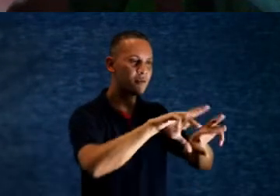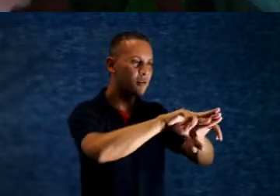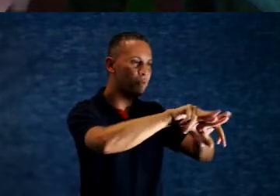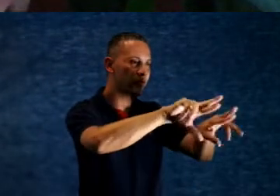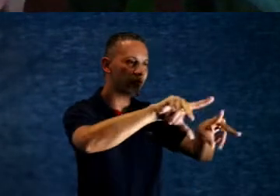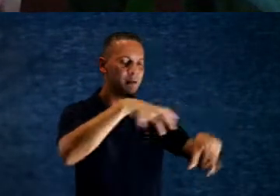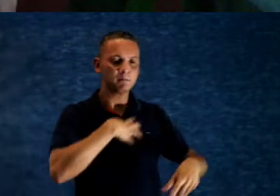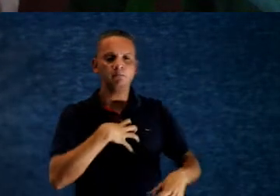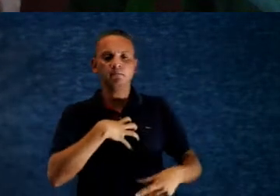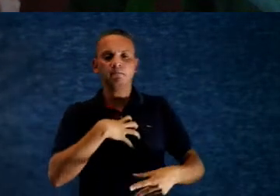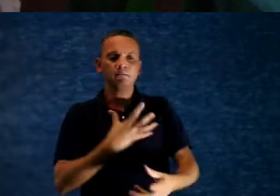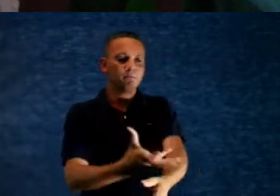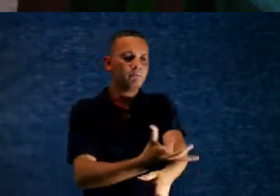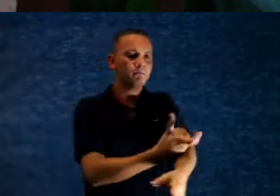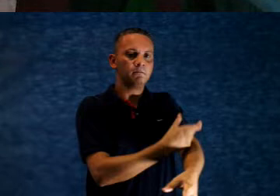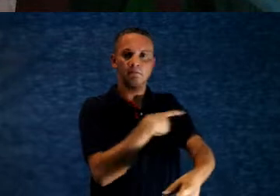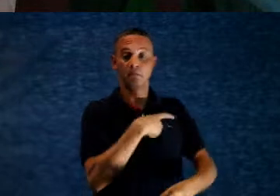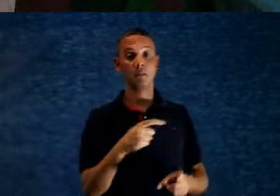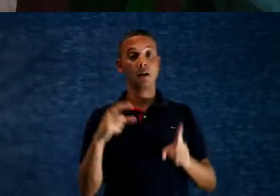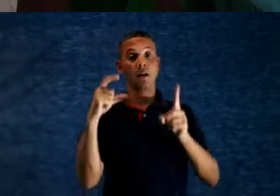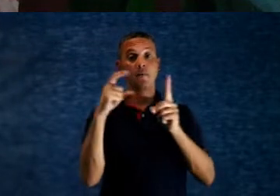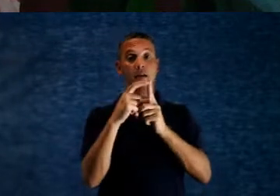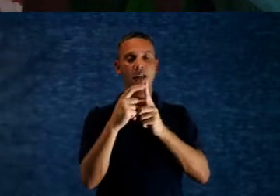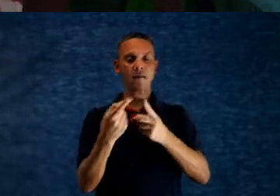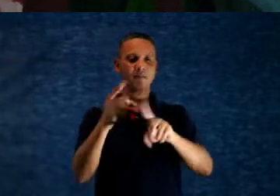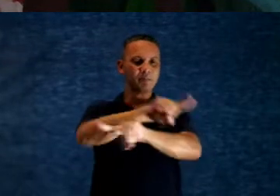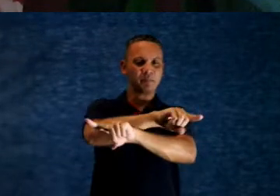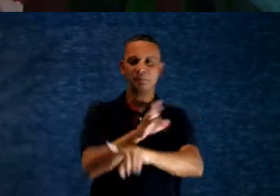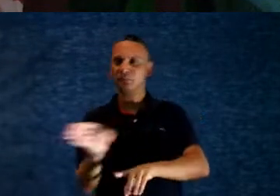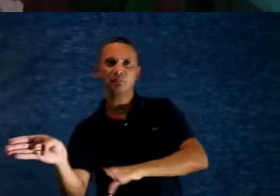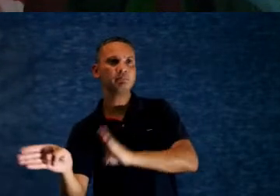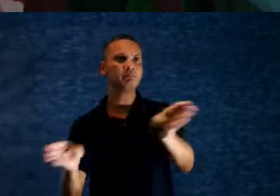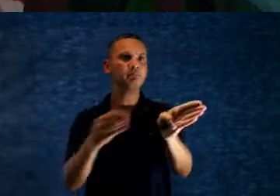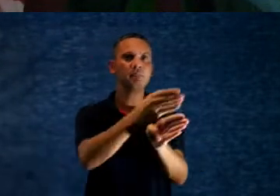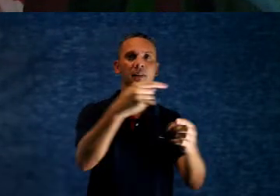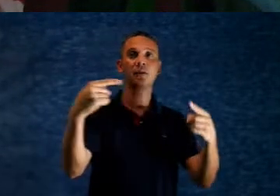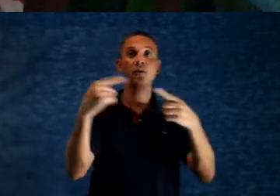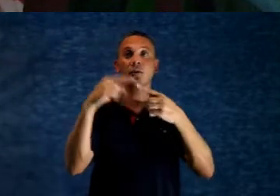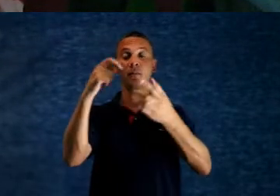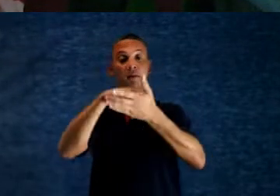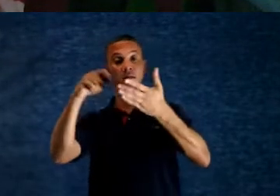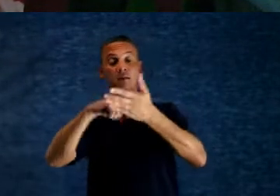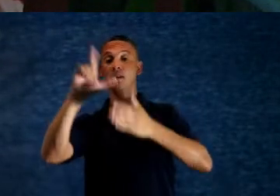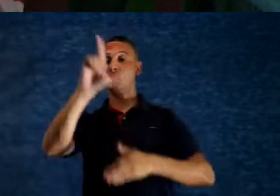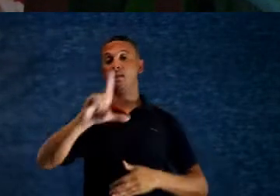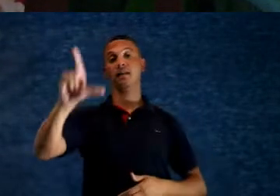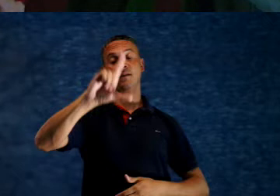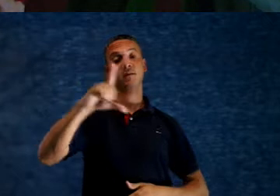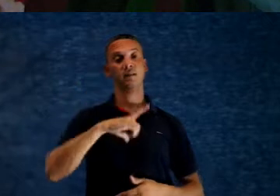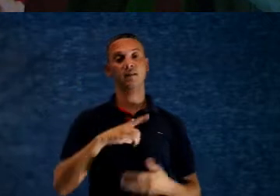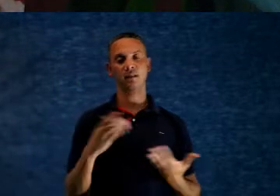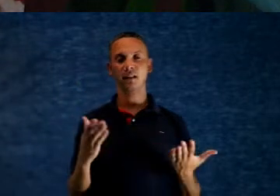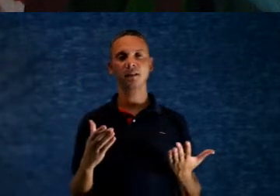ou comove. Palavras Entrecruzadas é obra continente de teoria literária, grande